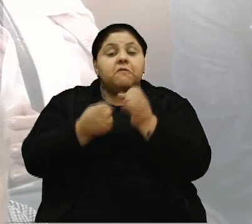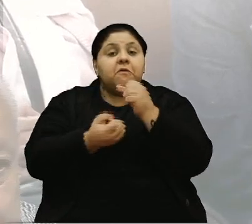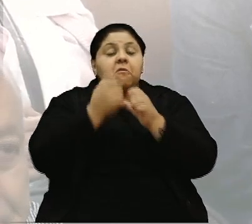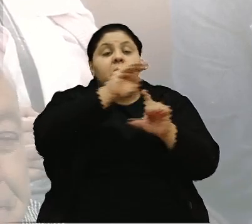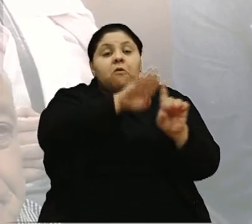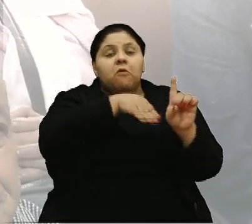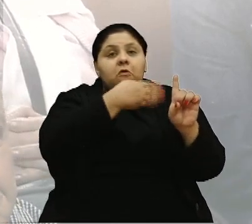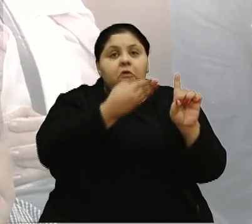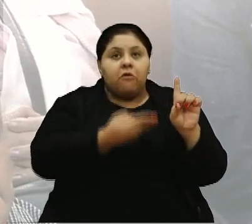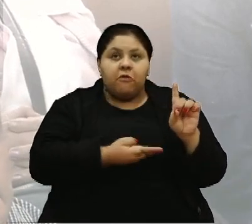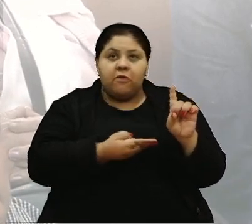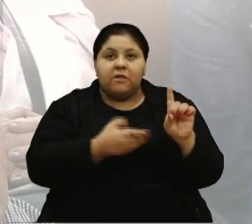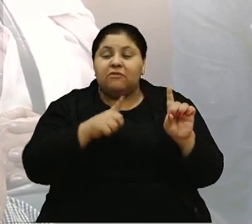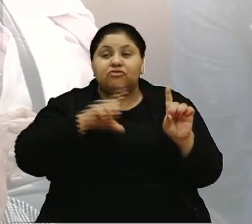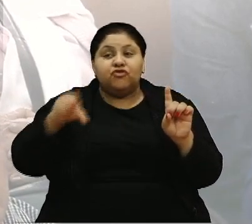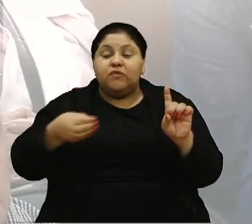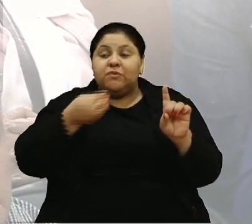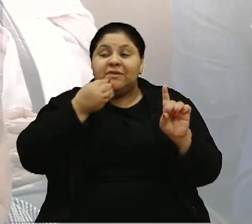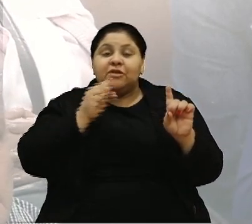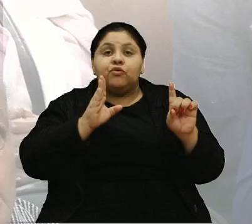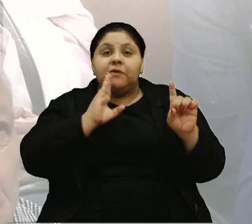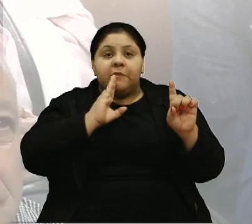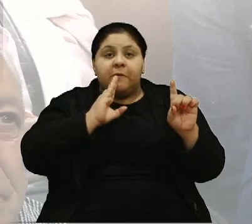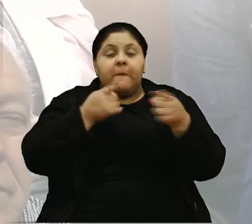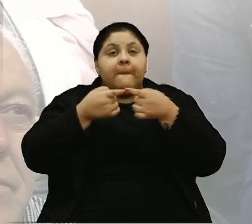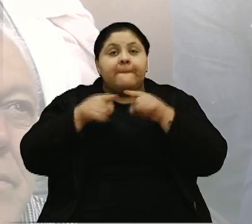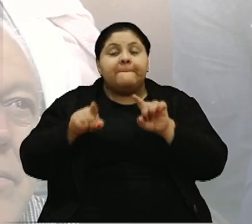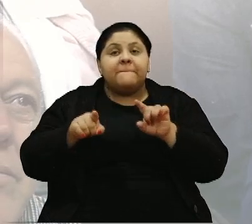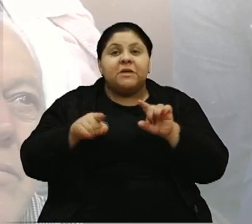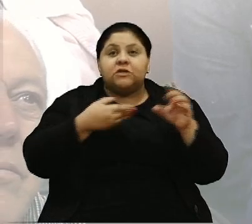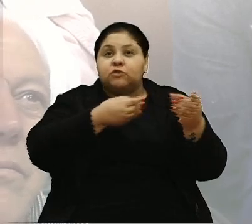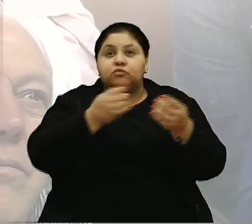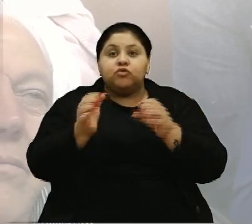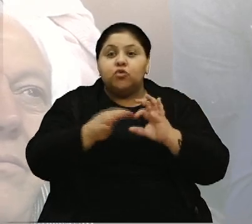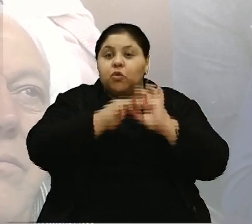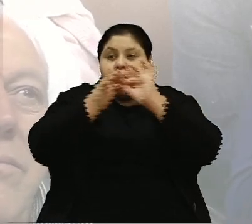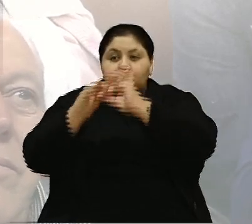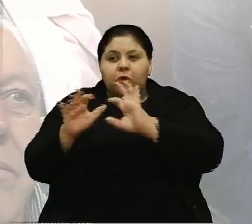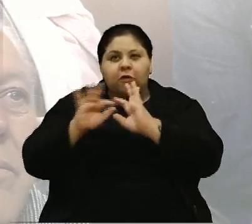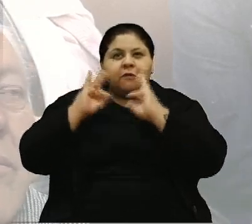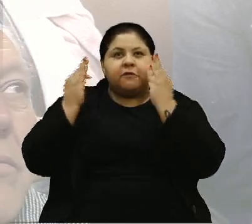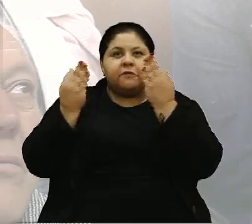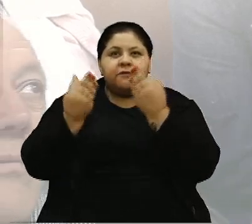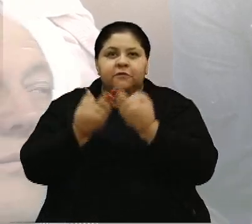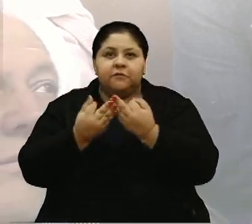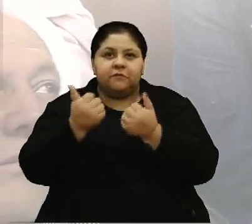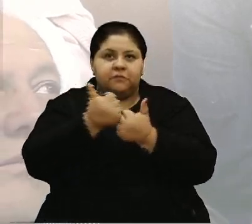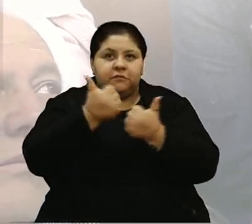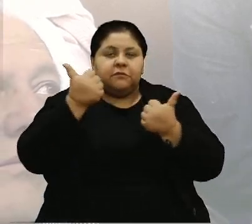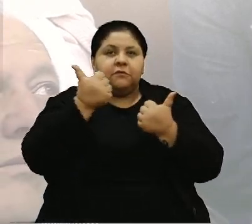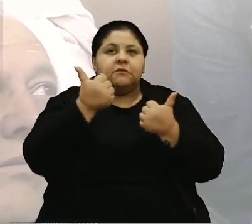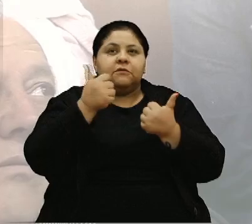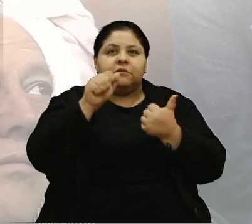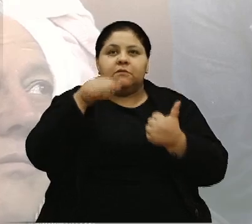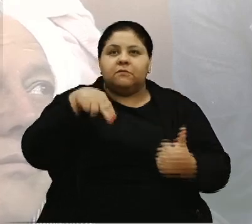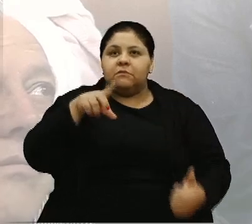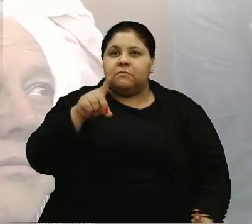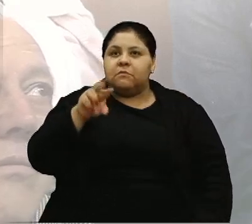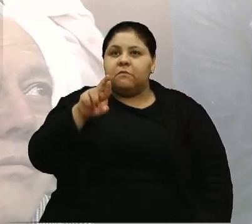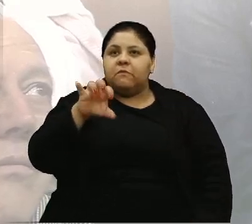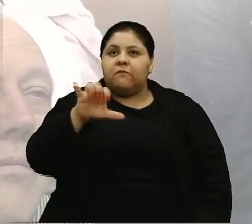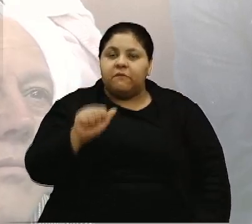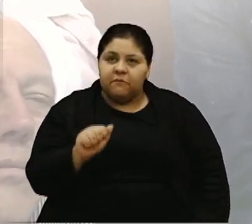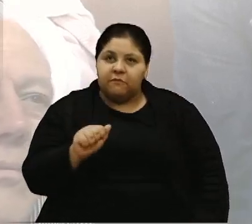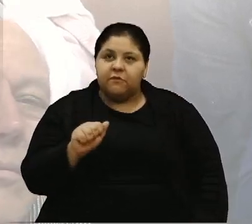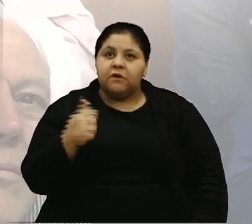Silvino Perassolo, não tive a oportunidade de conhecer ele, mas ele era muito ligado à família, a minha assessora Andréa Bertin, que está aqui presente.